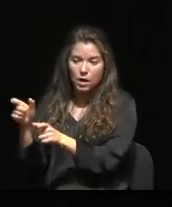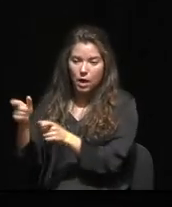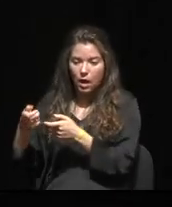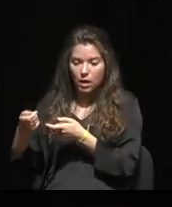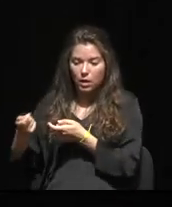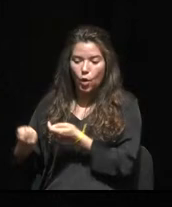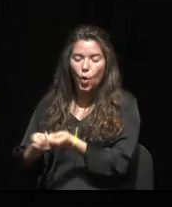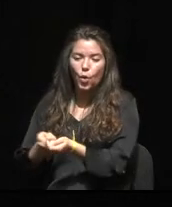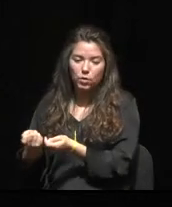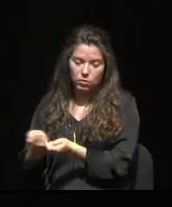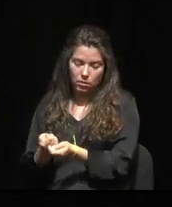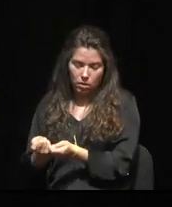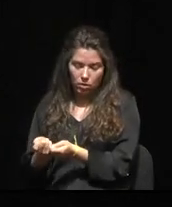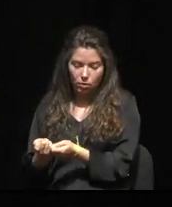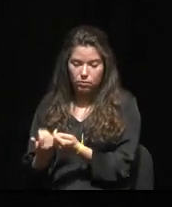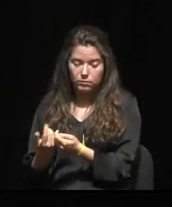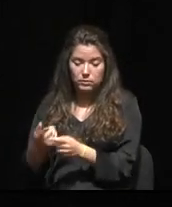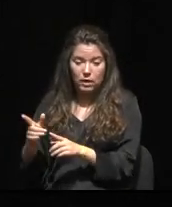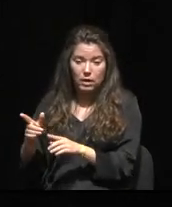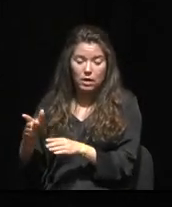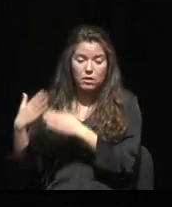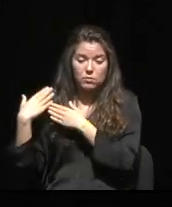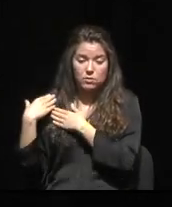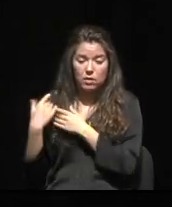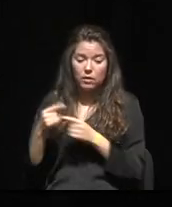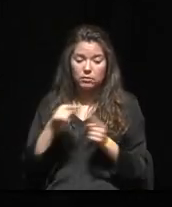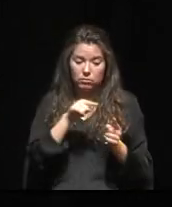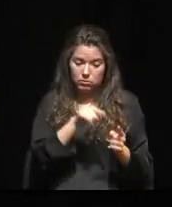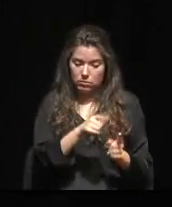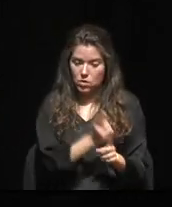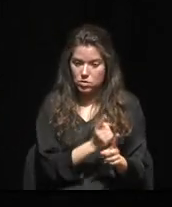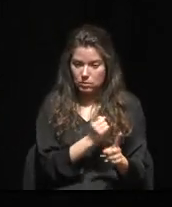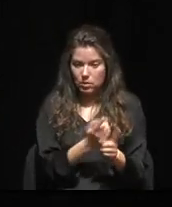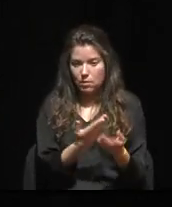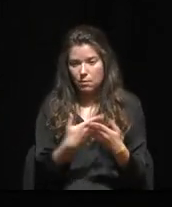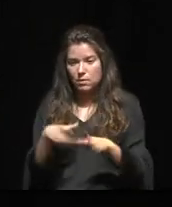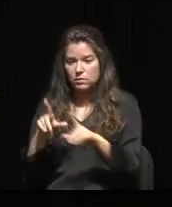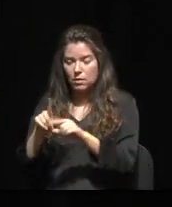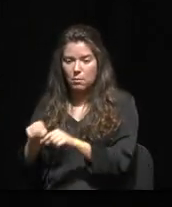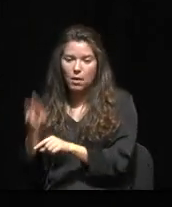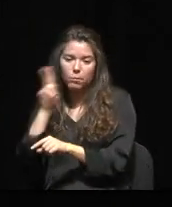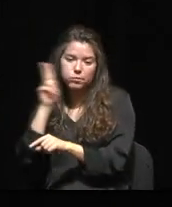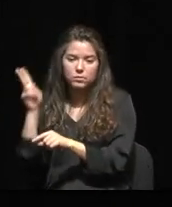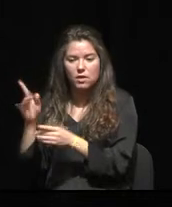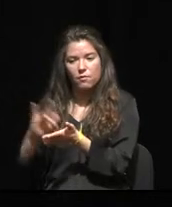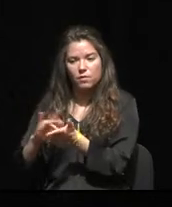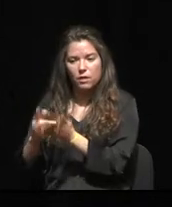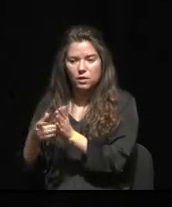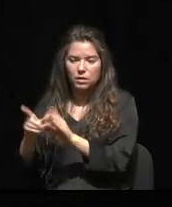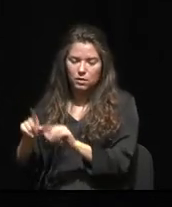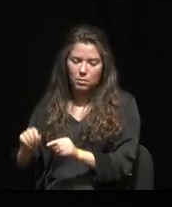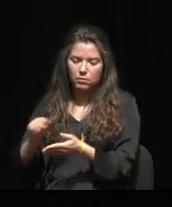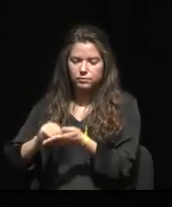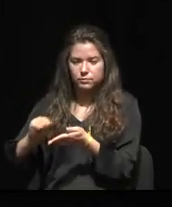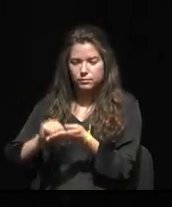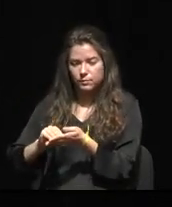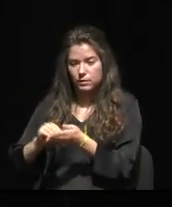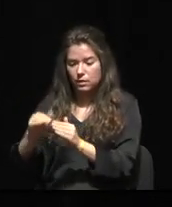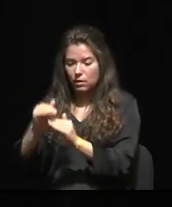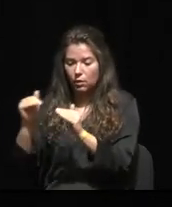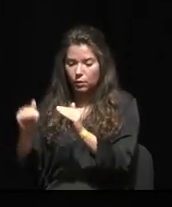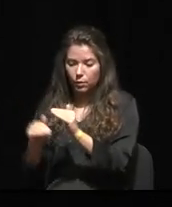fiscalização o mesmo integra o da categoria de fiscal acrescido de funções Deia técnica e administrativa em